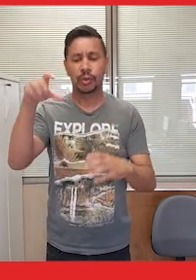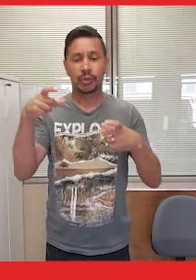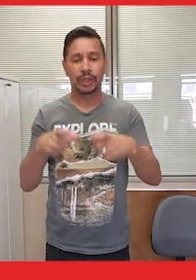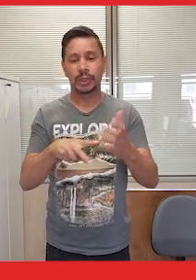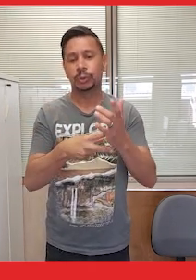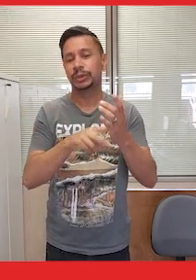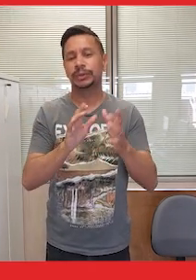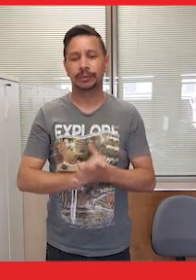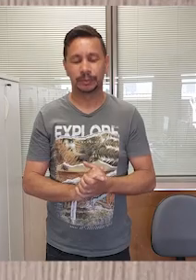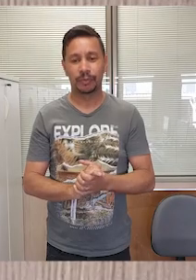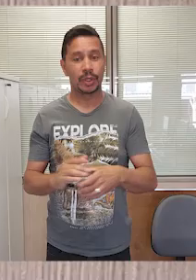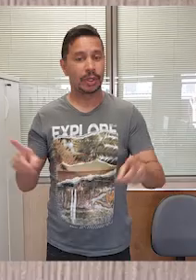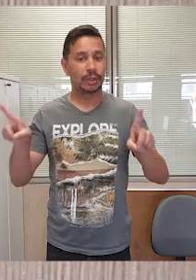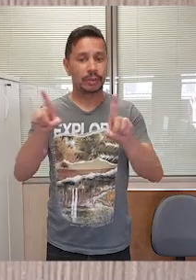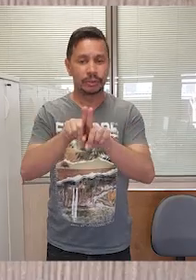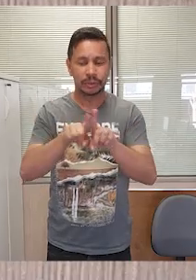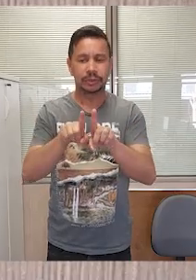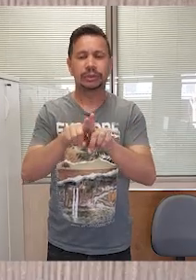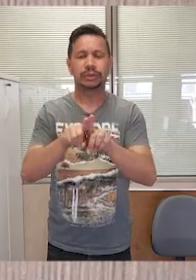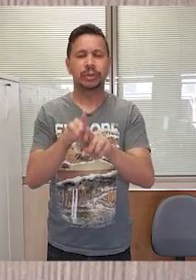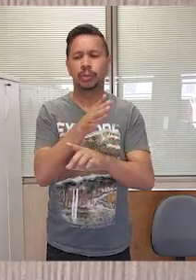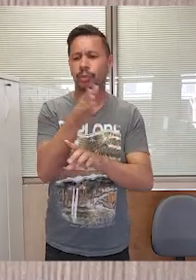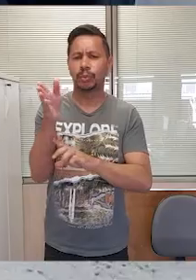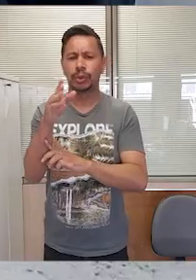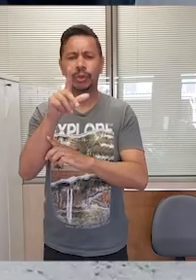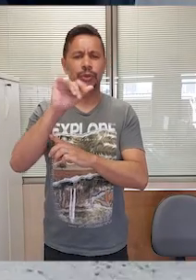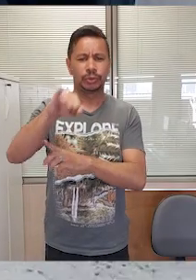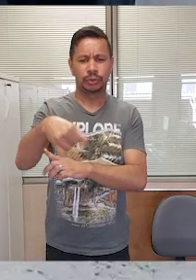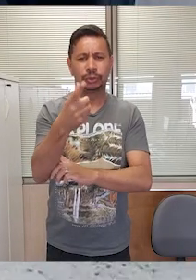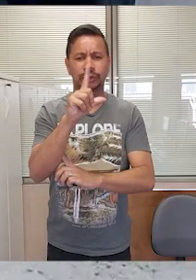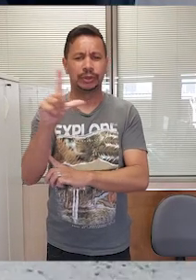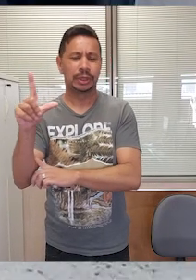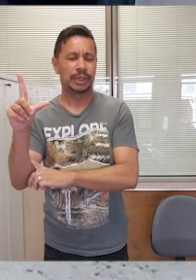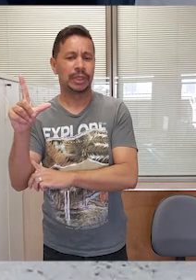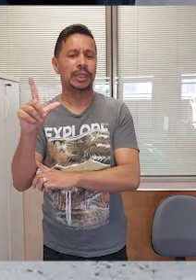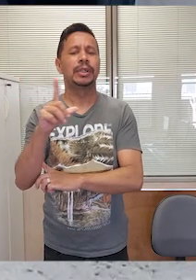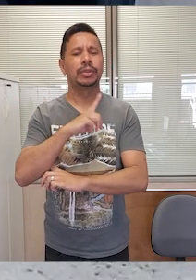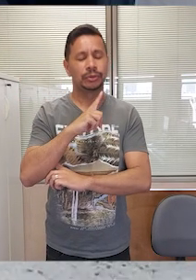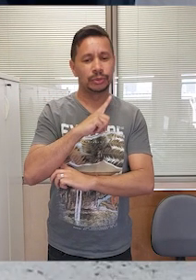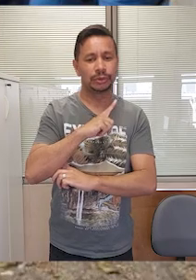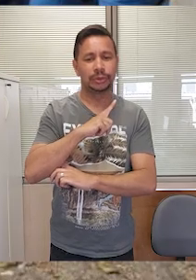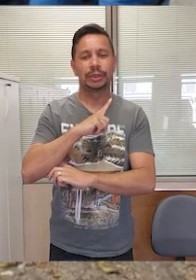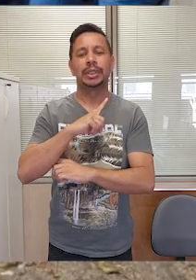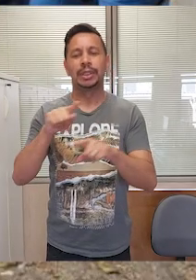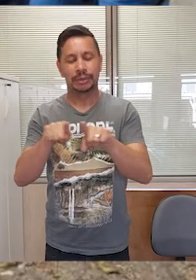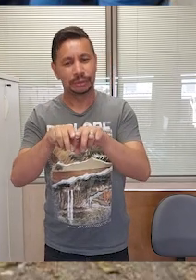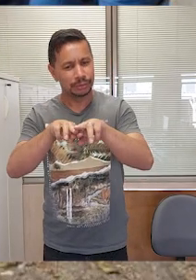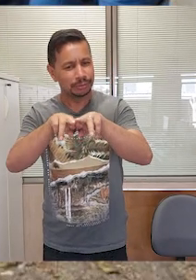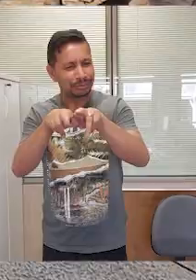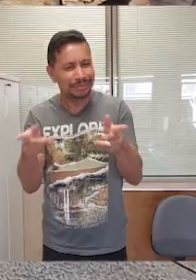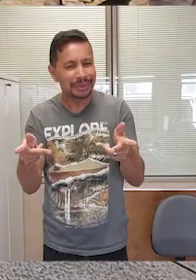do sindicato. Até agora, o mutirão passou pela JL Capacitores,